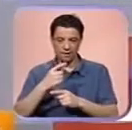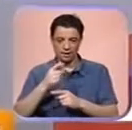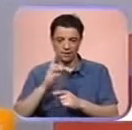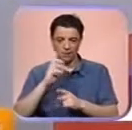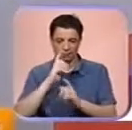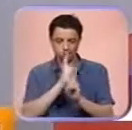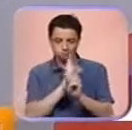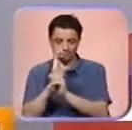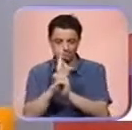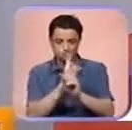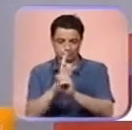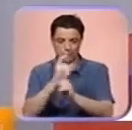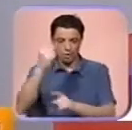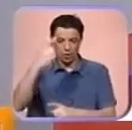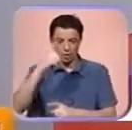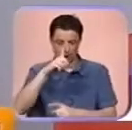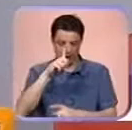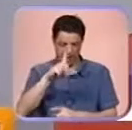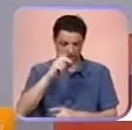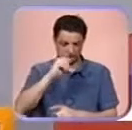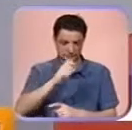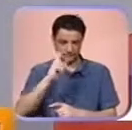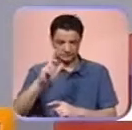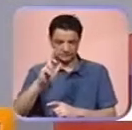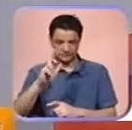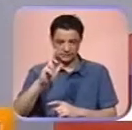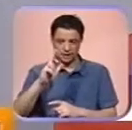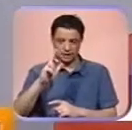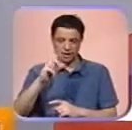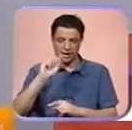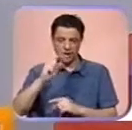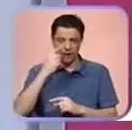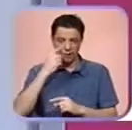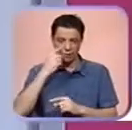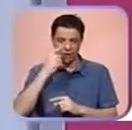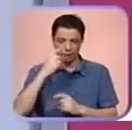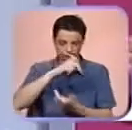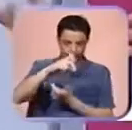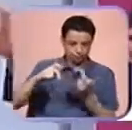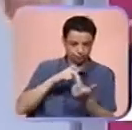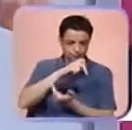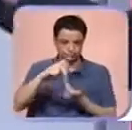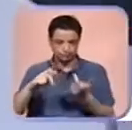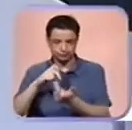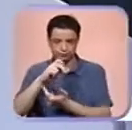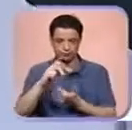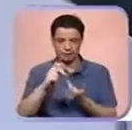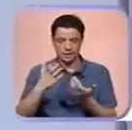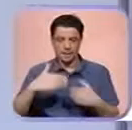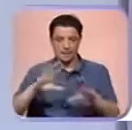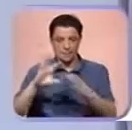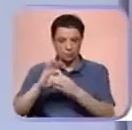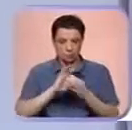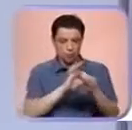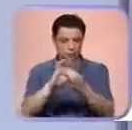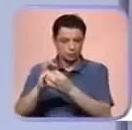ele acompanha. Sim. Portanto, os lasers têm esses aparelhos que vão acompanhar os pequenos movimentos do paciente, não fica tudo à sua responsabilidade, mas é pedir essa colaboração para